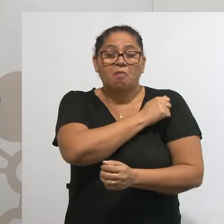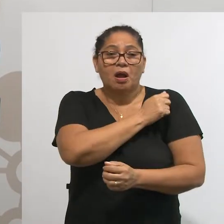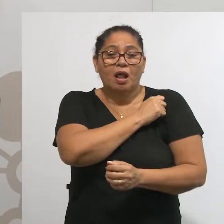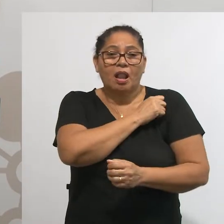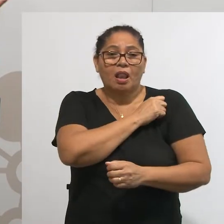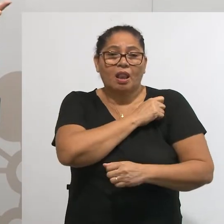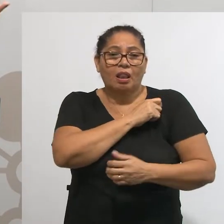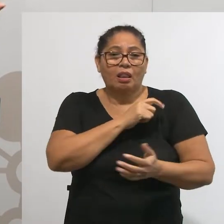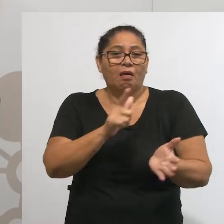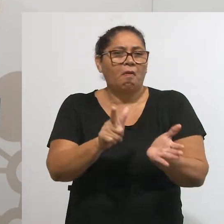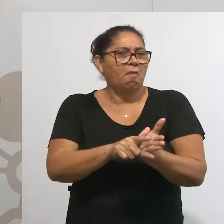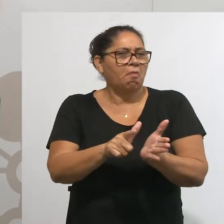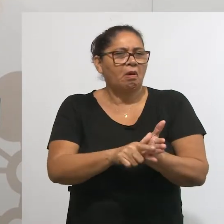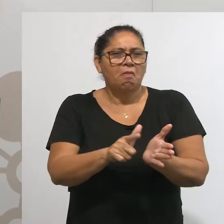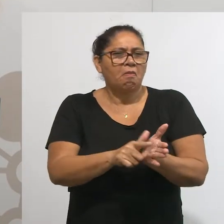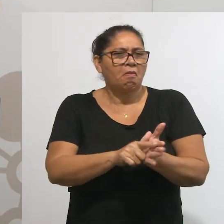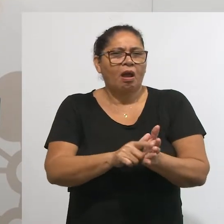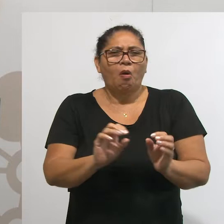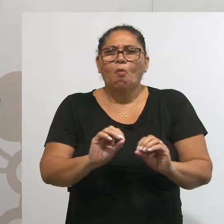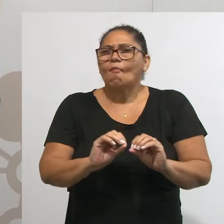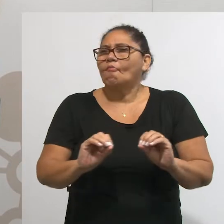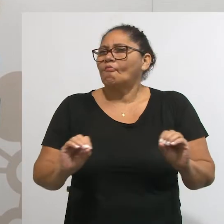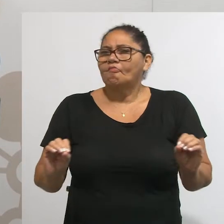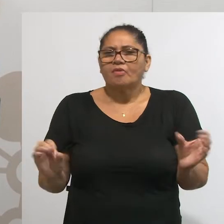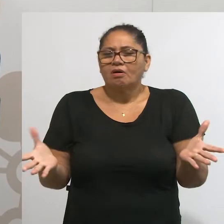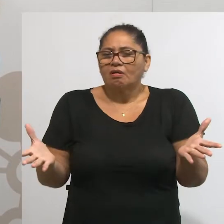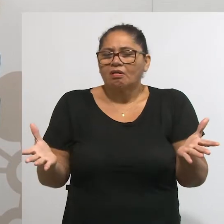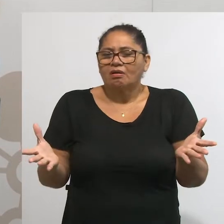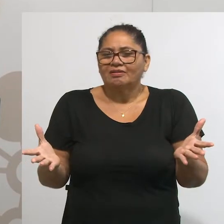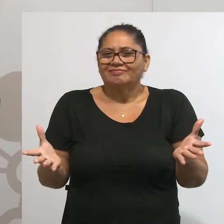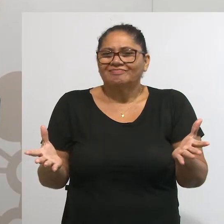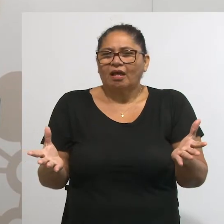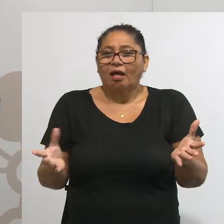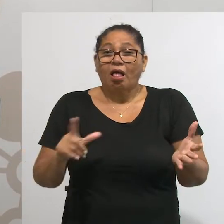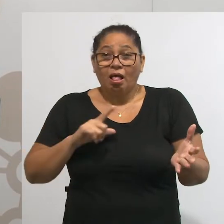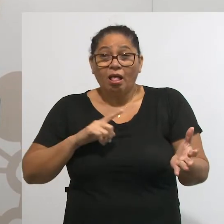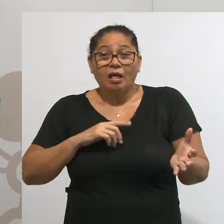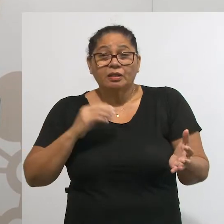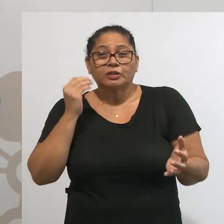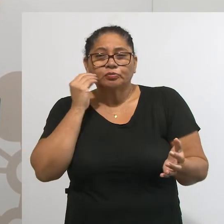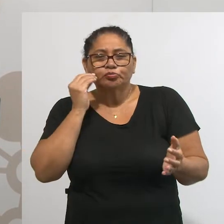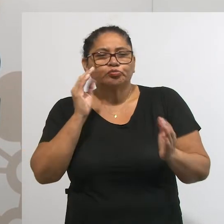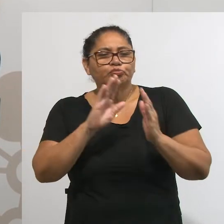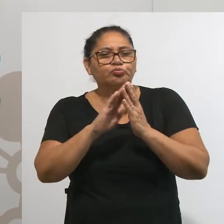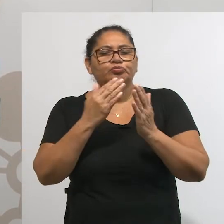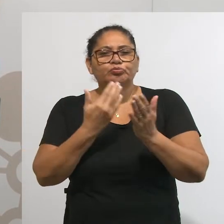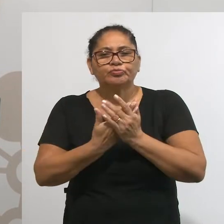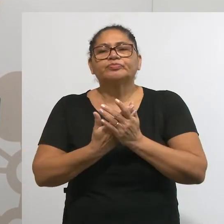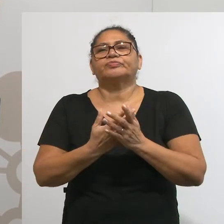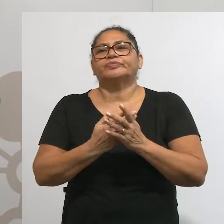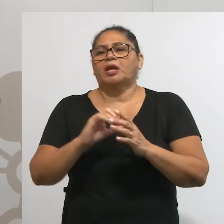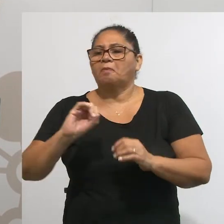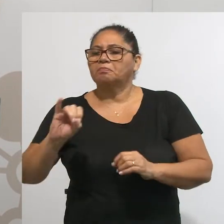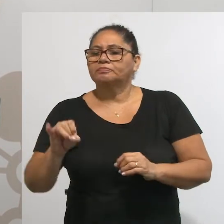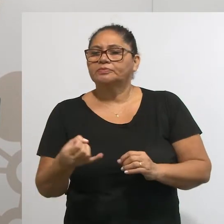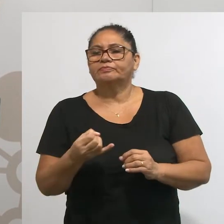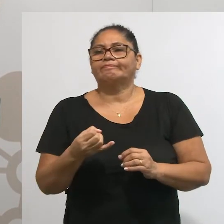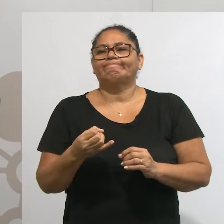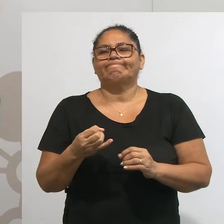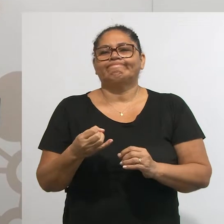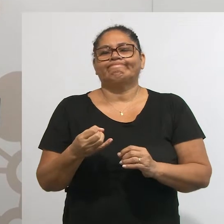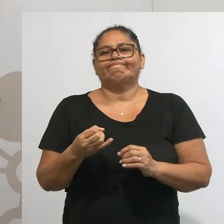aluno é uma folha em branco. O aluno não é uma folha em branco, o aluno já traz muitos conhecimentos para a escola e a gente tem que aproveitar